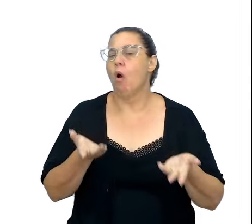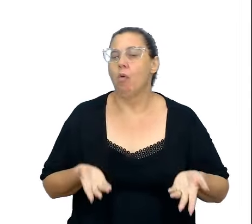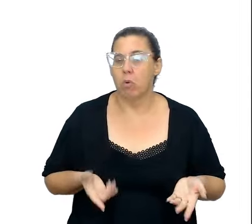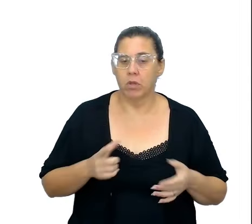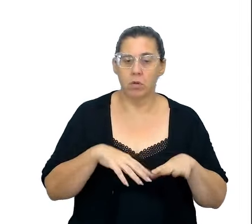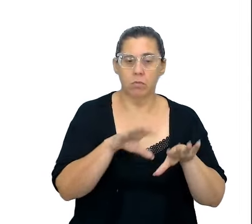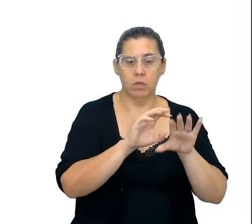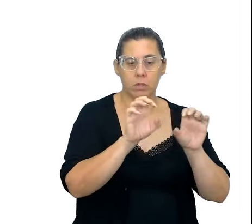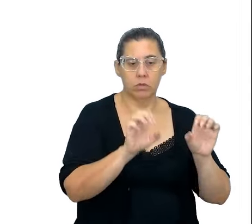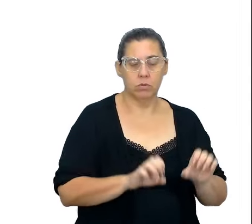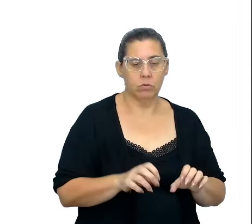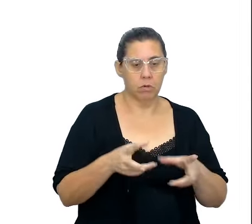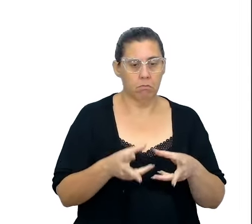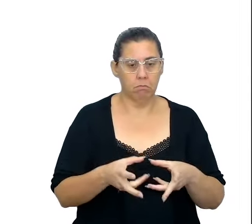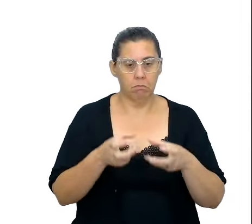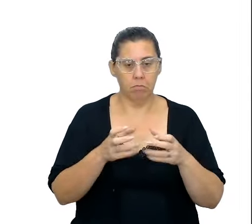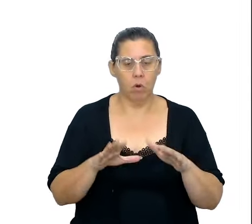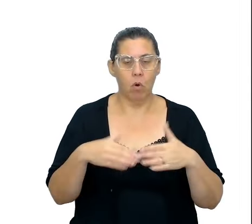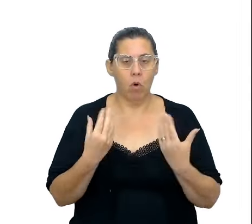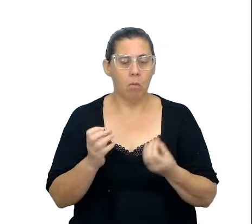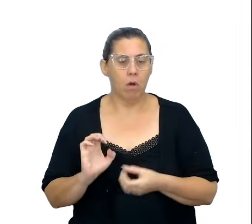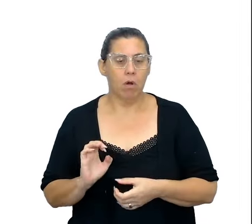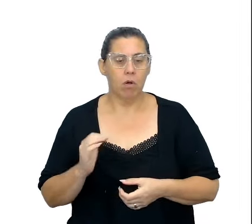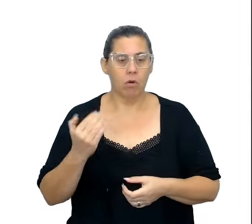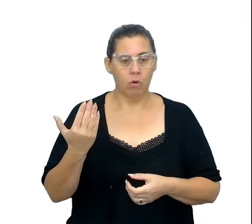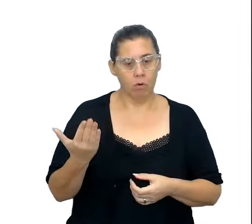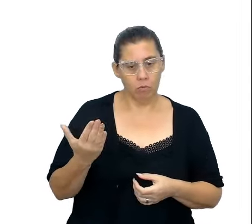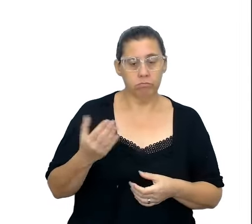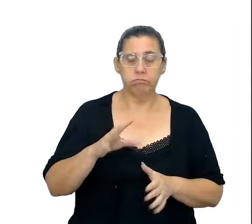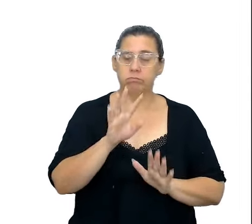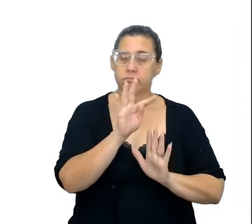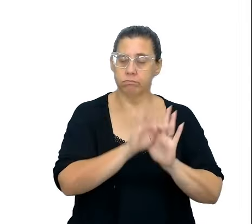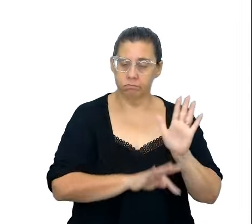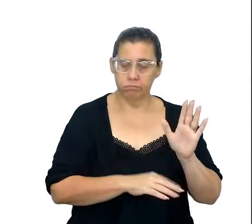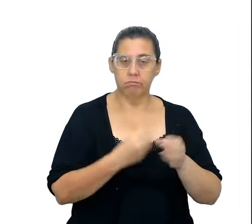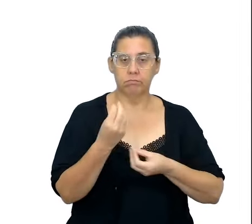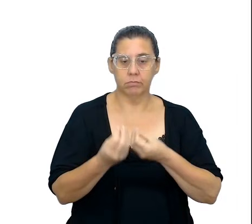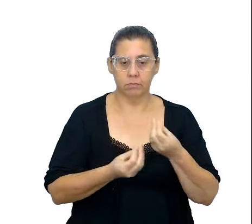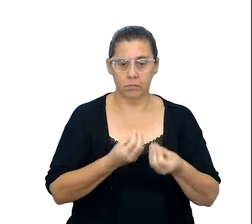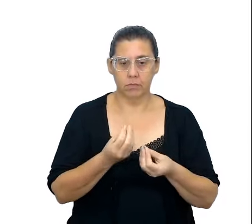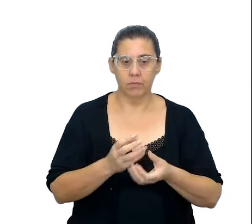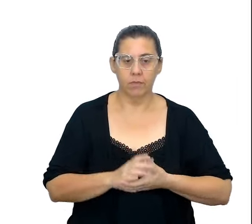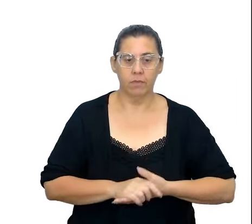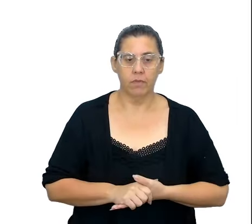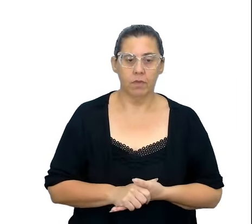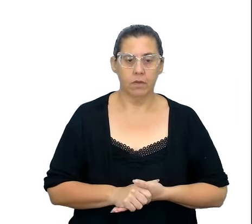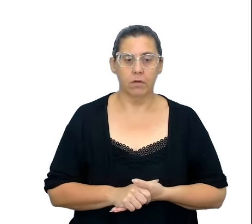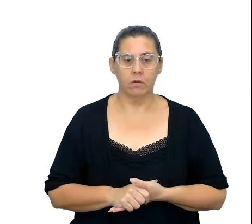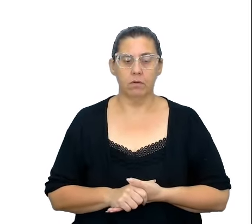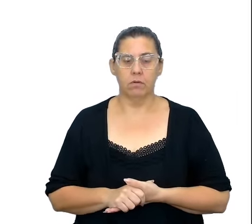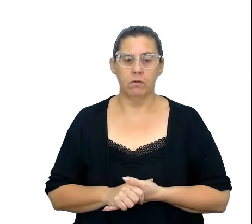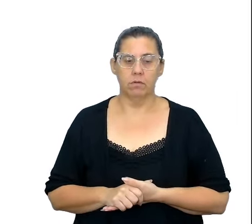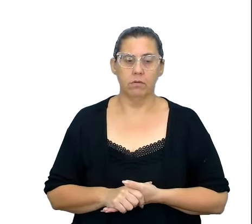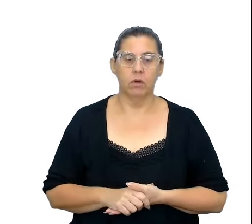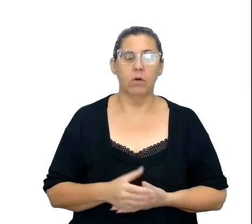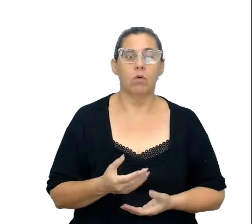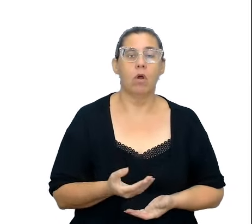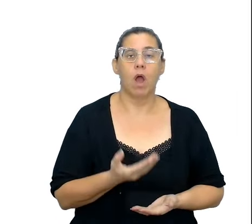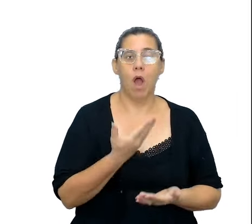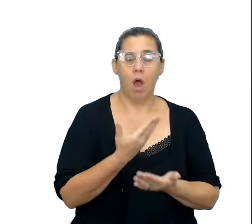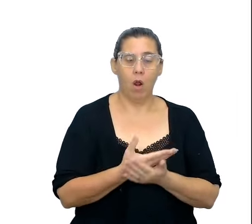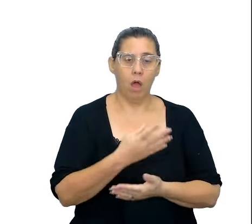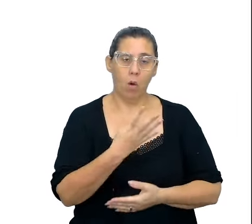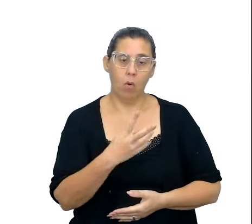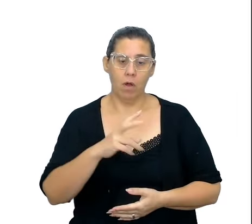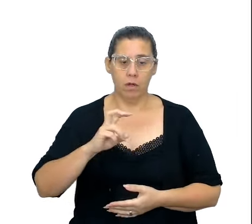estrutura, observando como que se compõe, né, como que compõe esse texto, como que é a estrutura do gênero narrativo. Aula 4 e